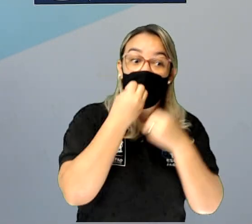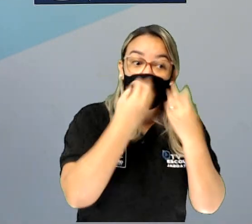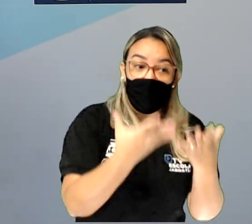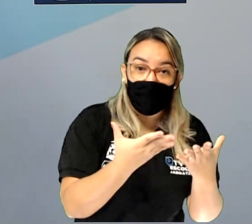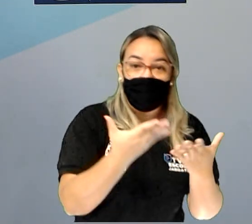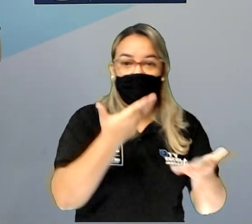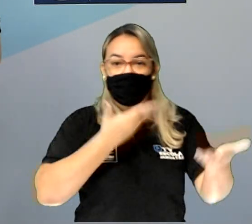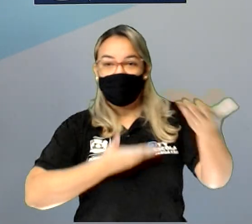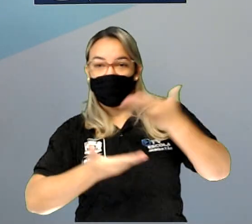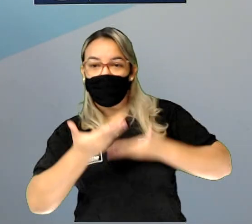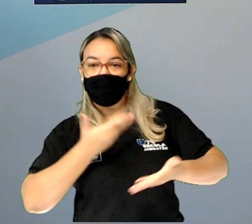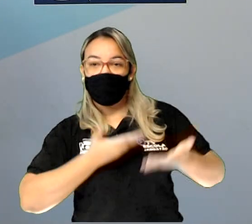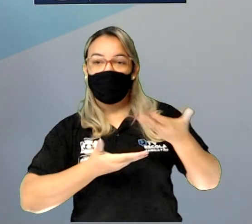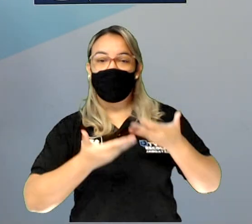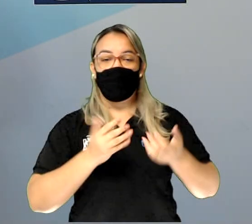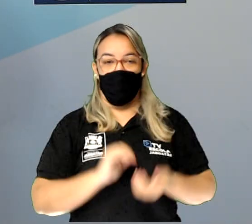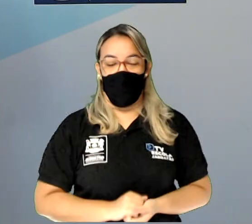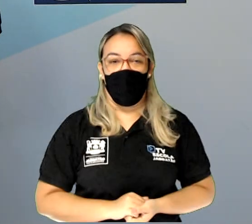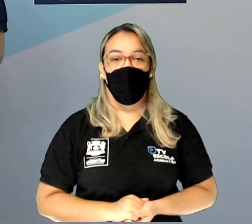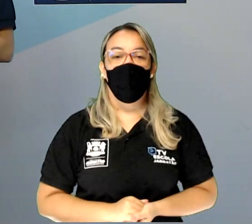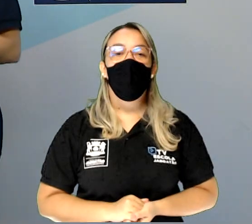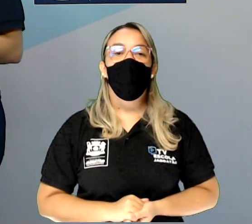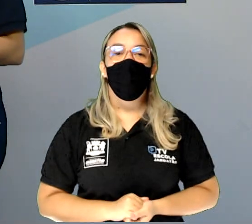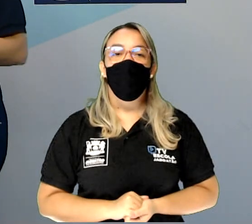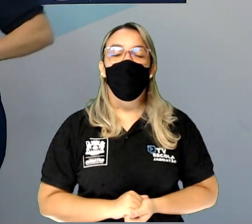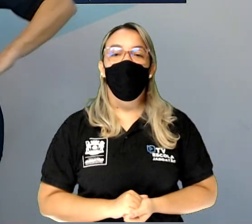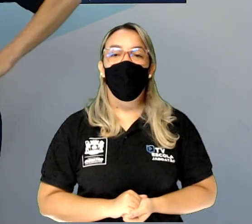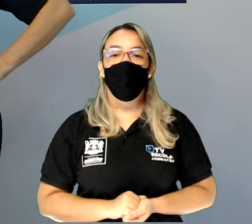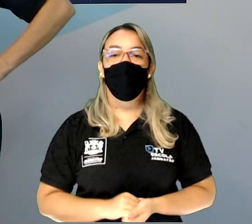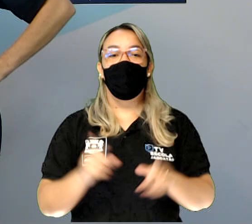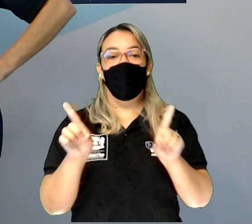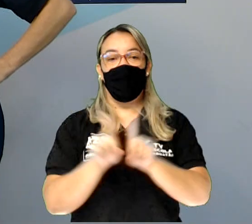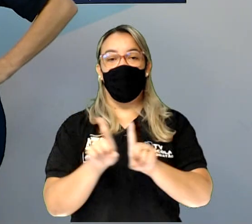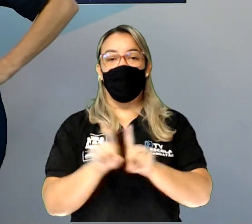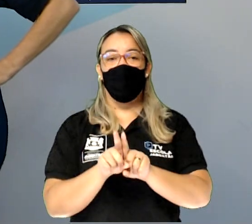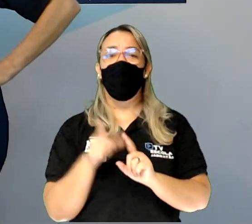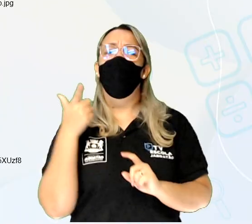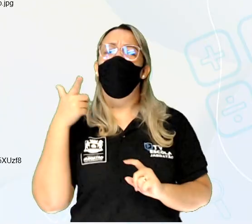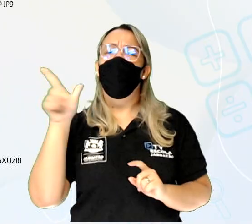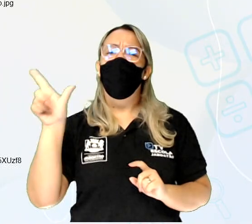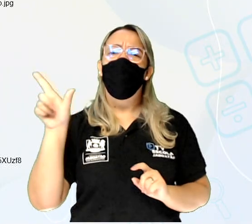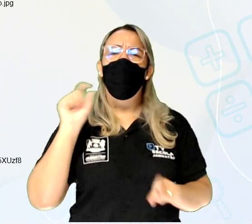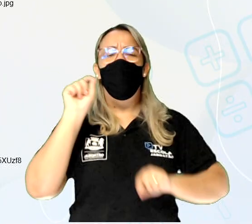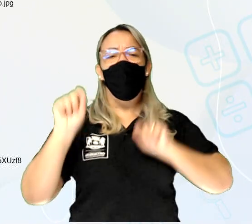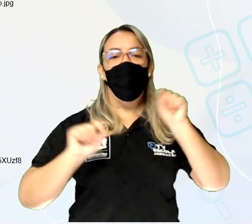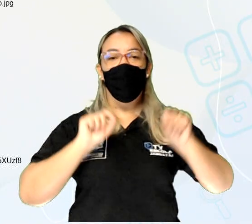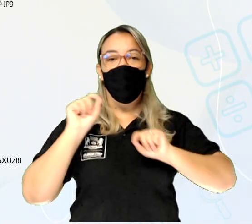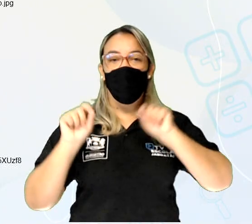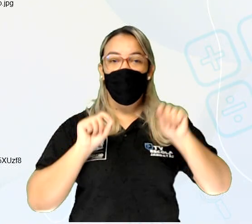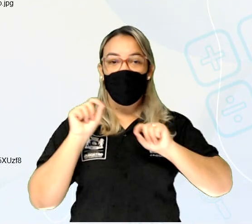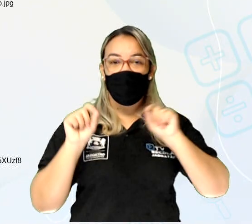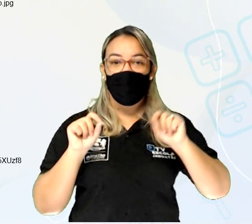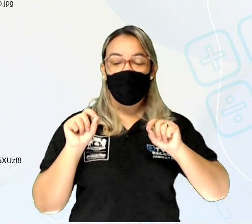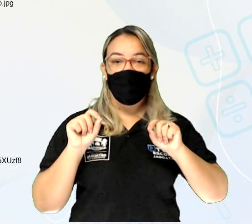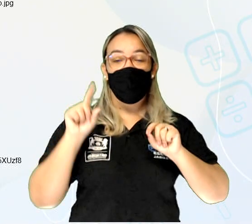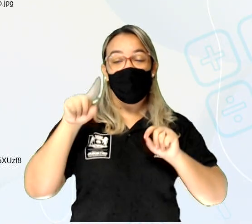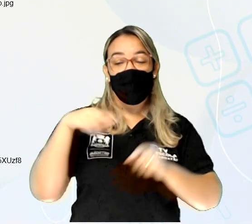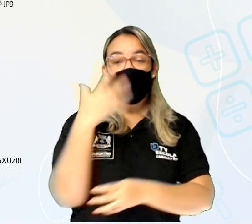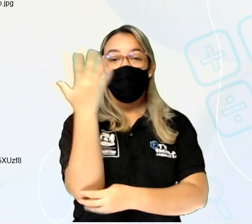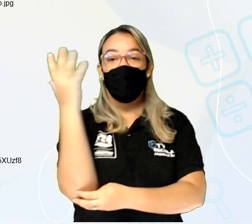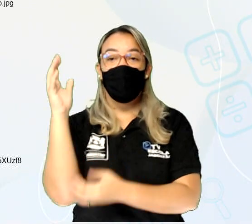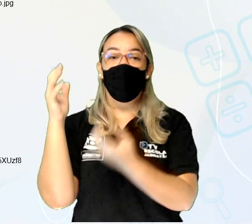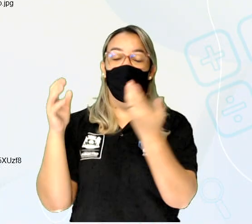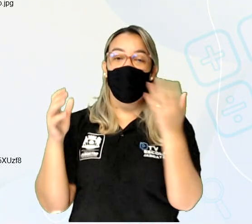também. Olha só, e aí nós vamos falar também que as plantas, né, o meio